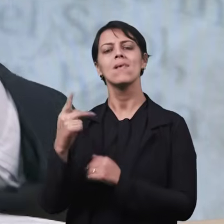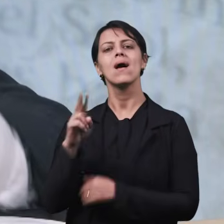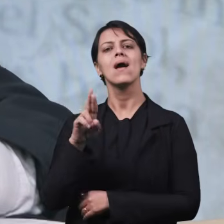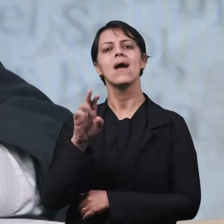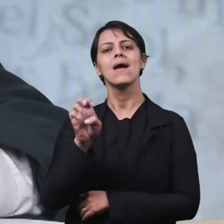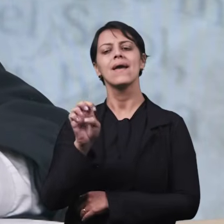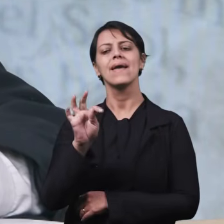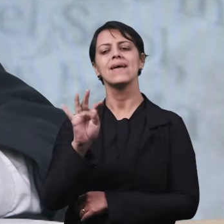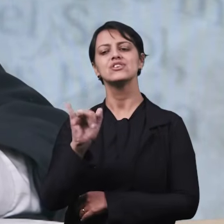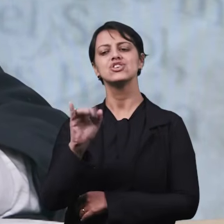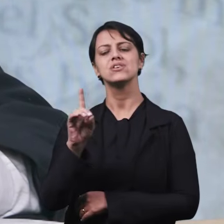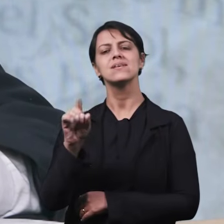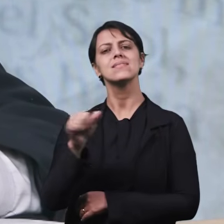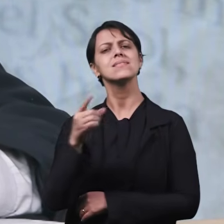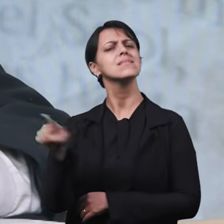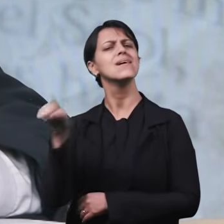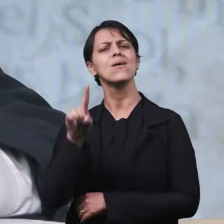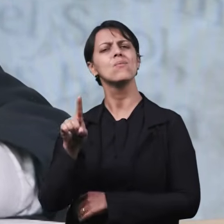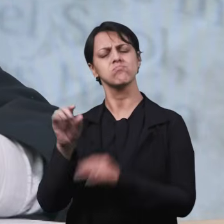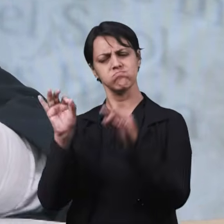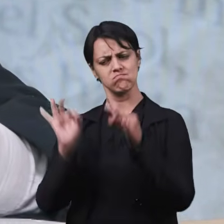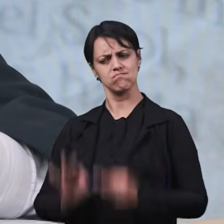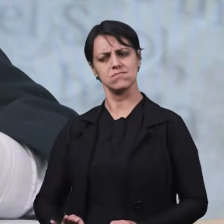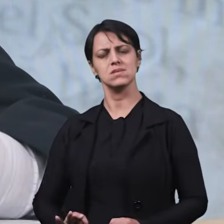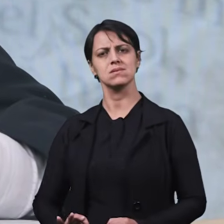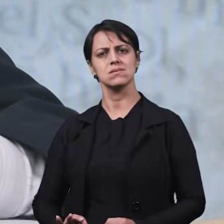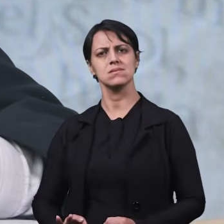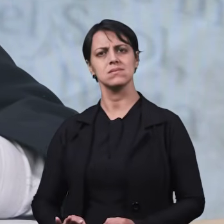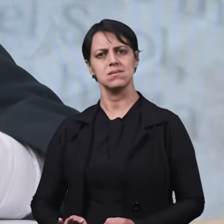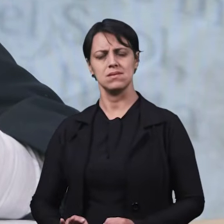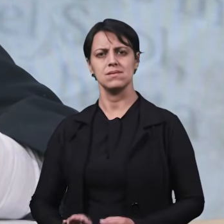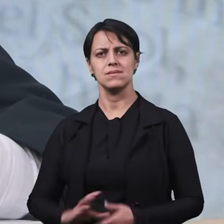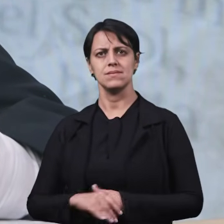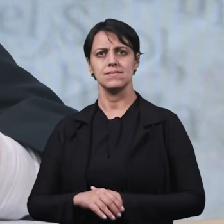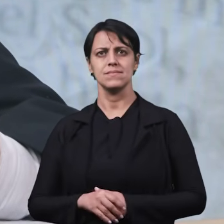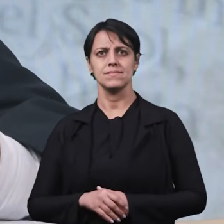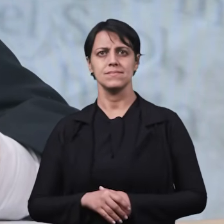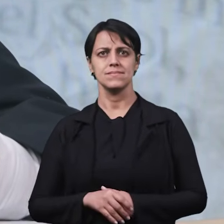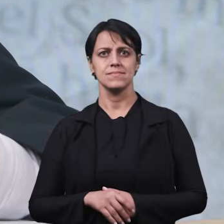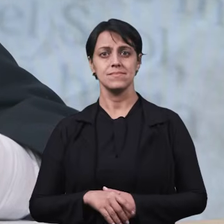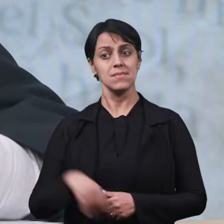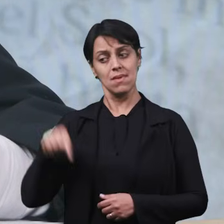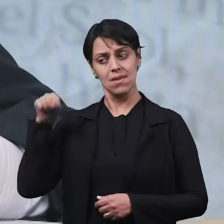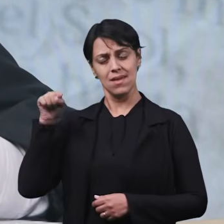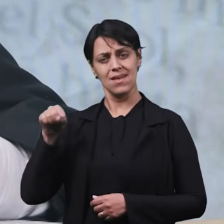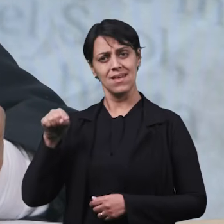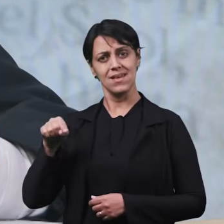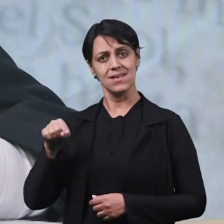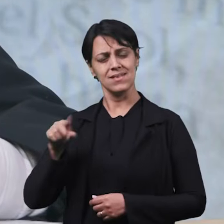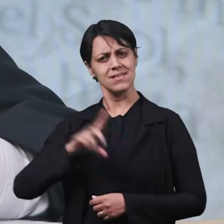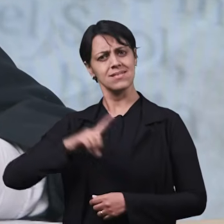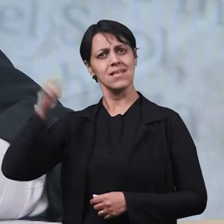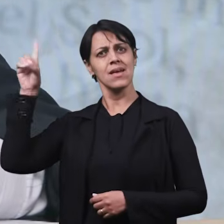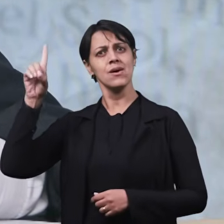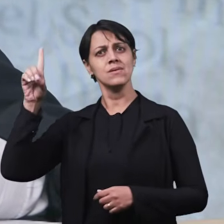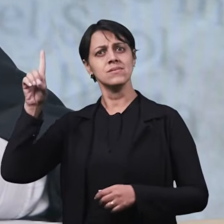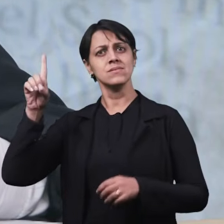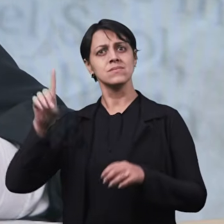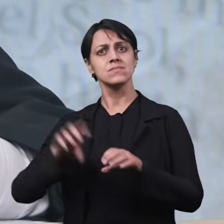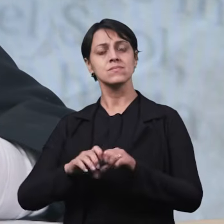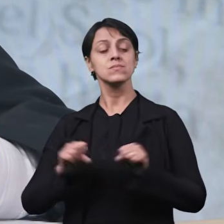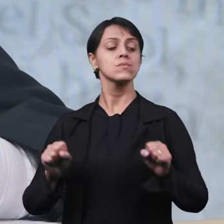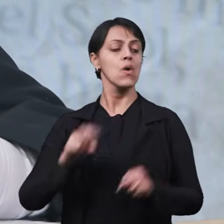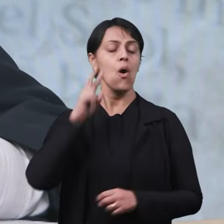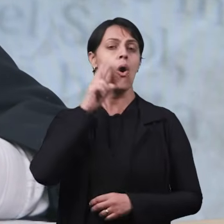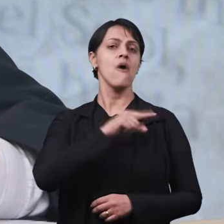nesse programa de hoje, né? Porque a Bíblia diz que ele era um homem reto, ao ponto de Deus olhar até para o inimigo das